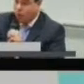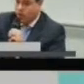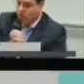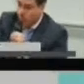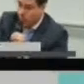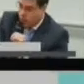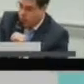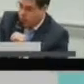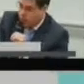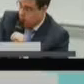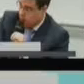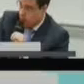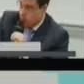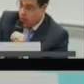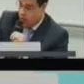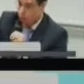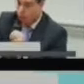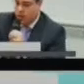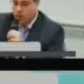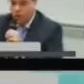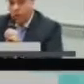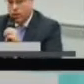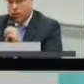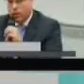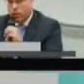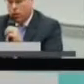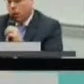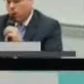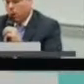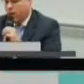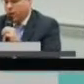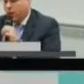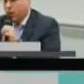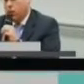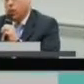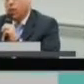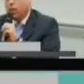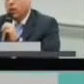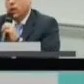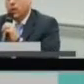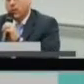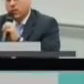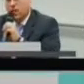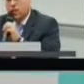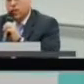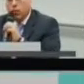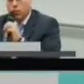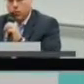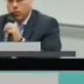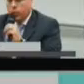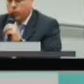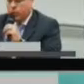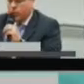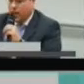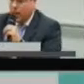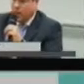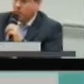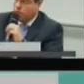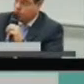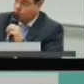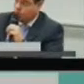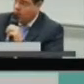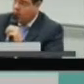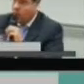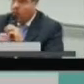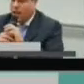em até 60 dias. Desejamos e sonhamos e queremos que esta lei, em um curto espaço de tempo, quando